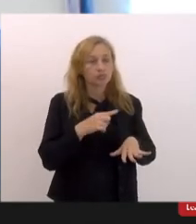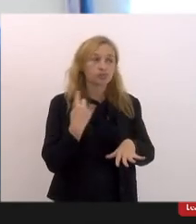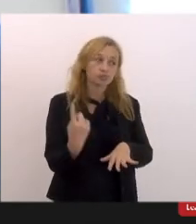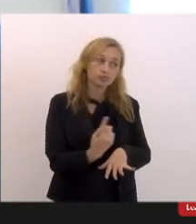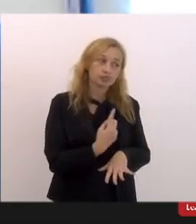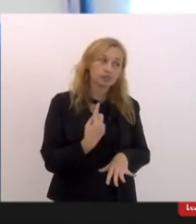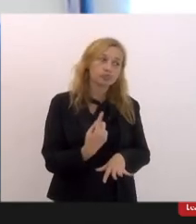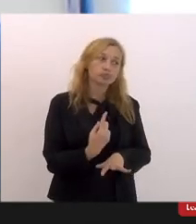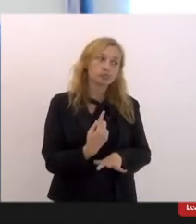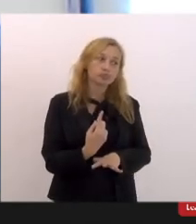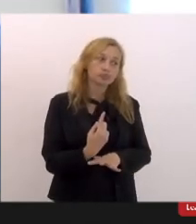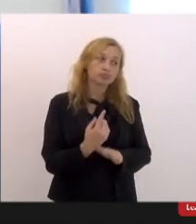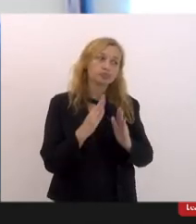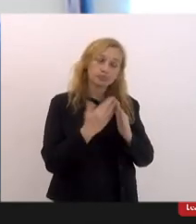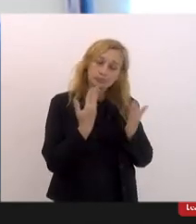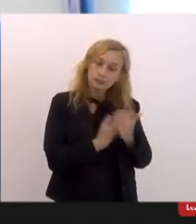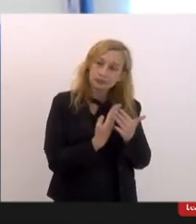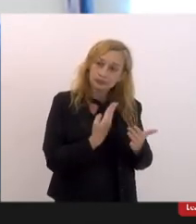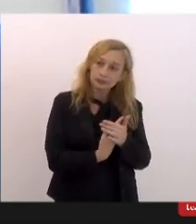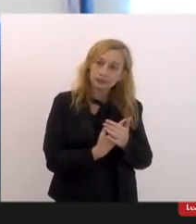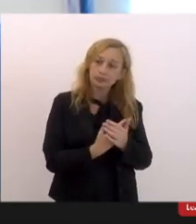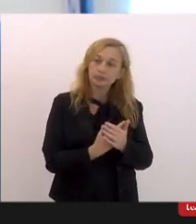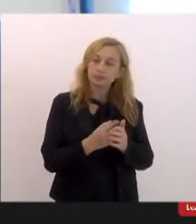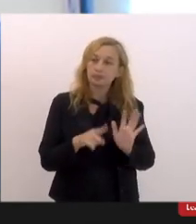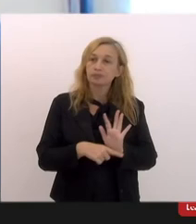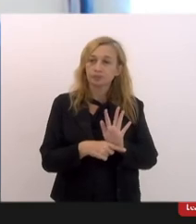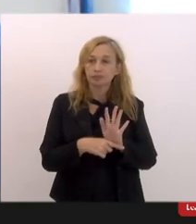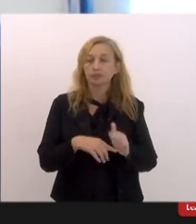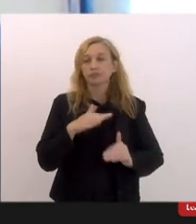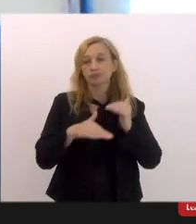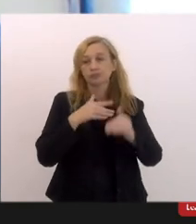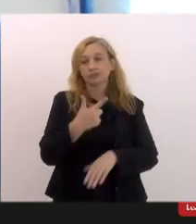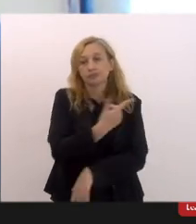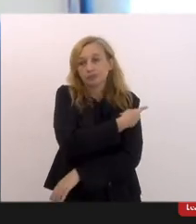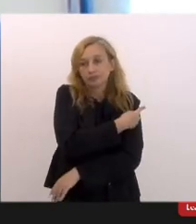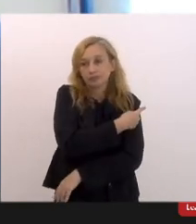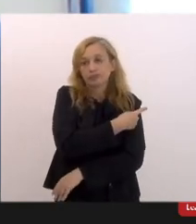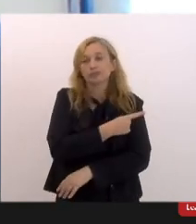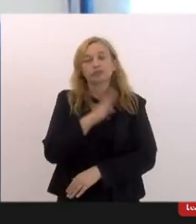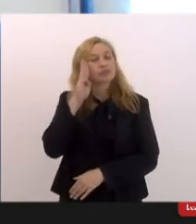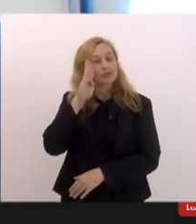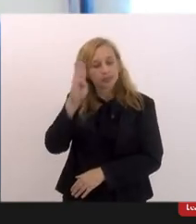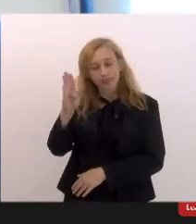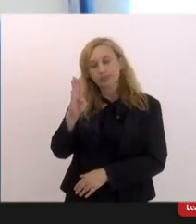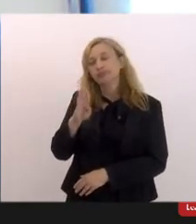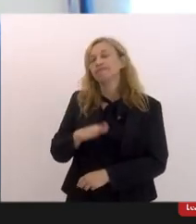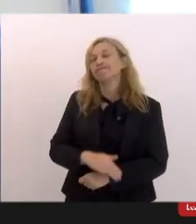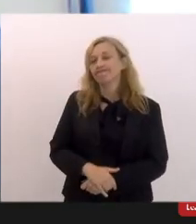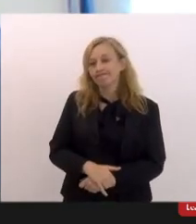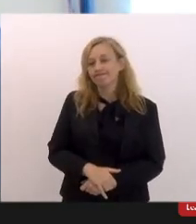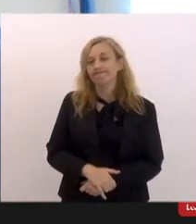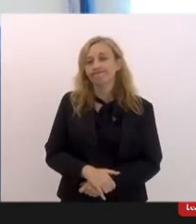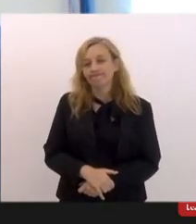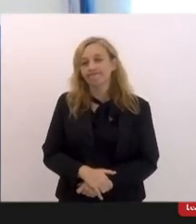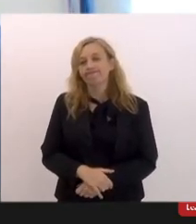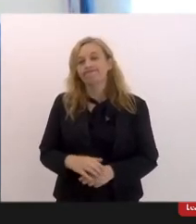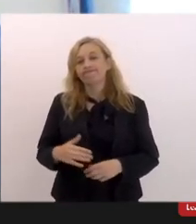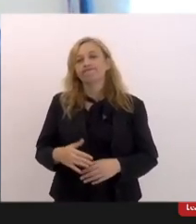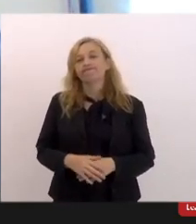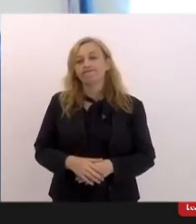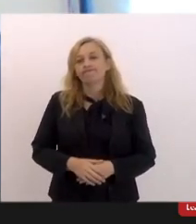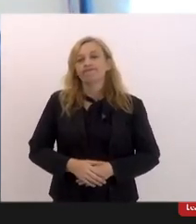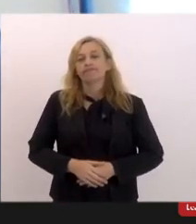nossas escolas para que contribuam com o processo de vacinação, um aspecto fundamental para o sucesso